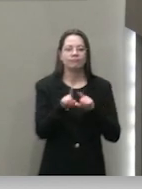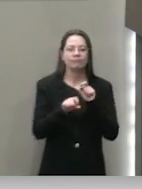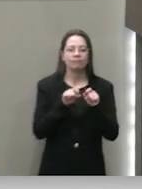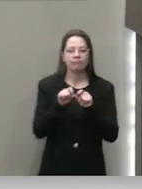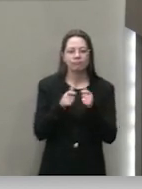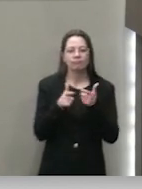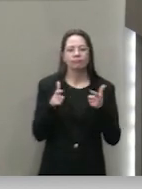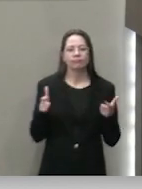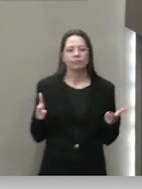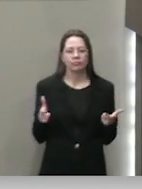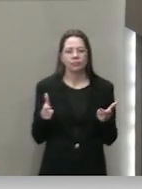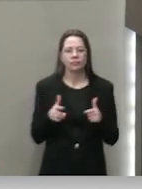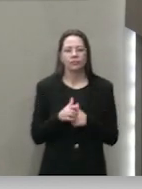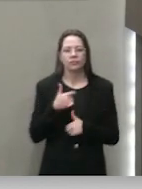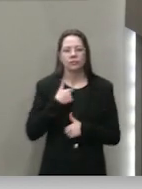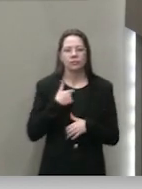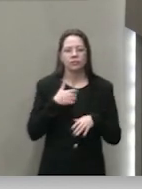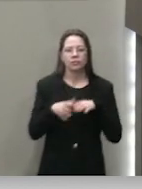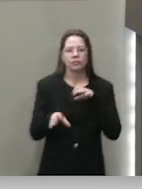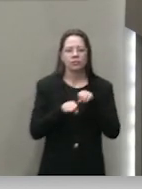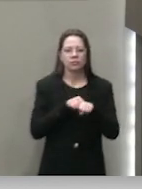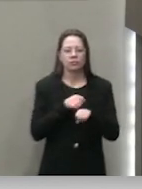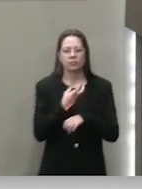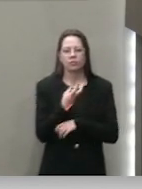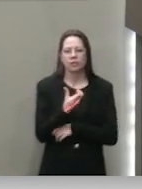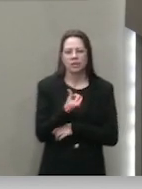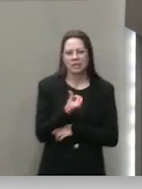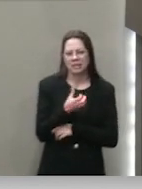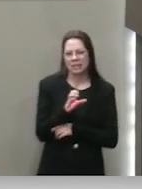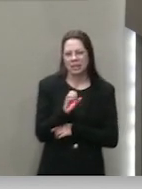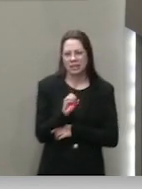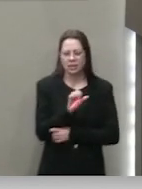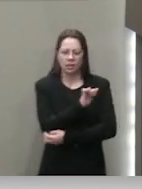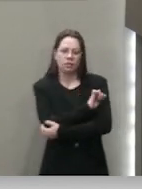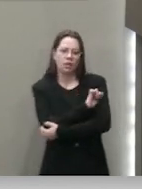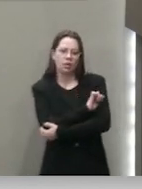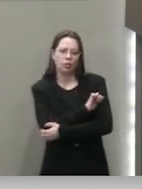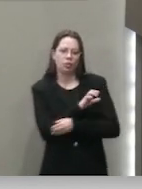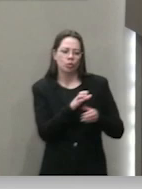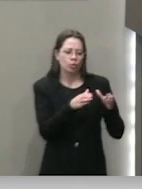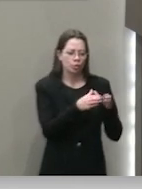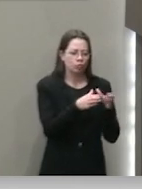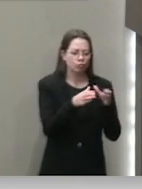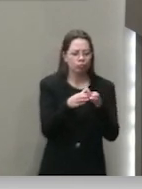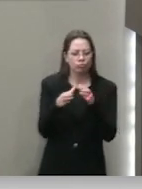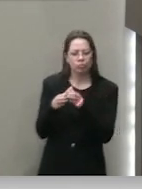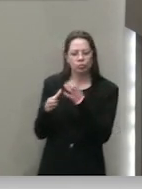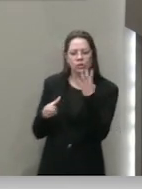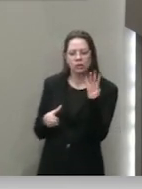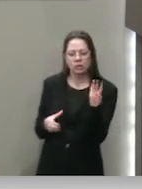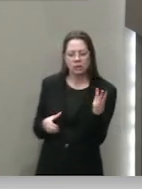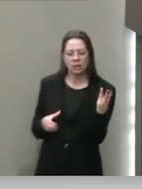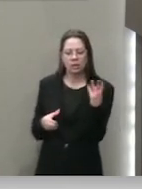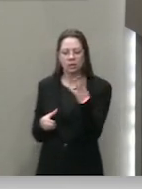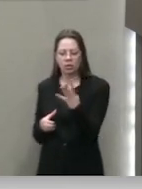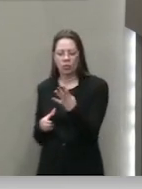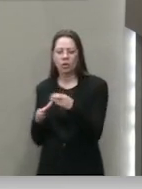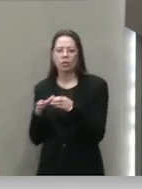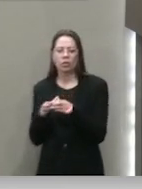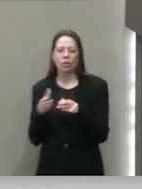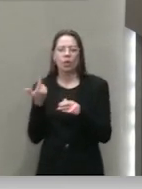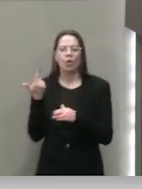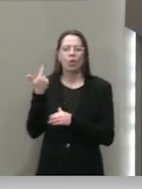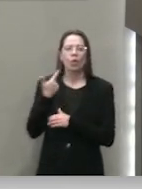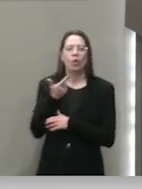muito maior. Quando eu me formei, era em torno de 60 alunos por turma, em 3, 4 turmas. Esses dias fui ali na